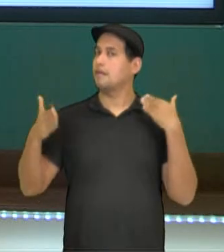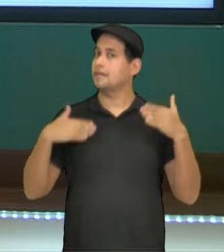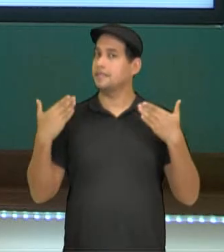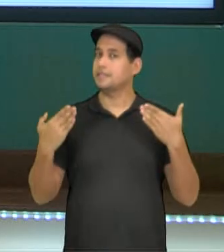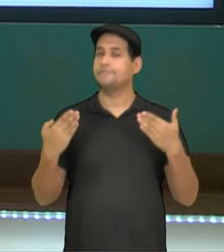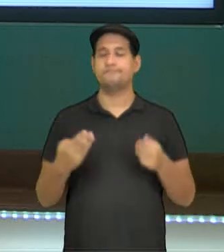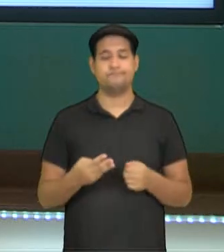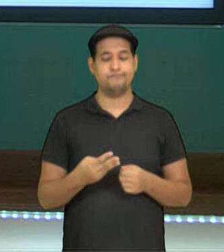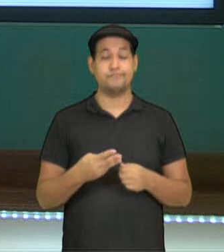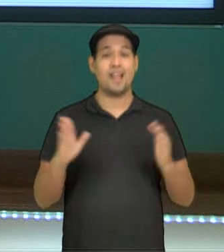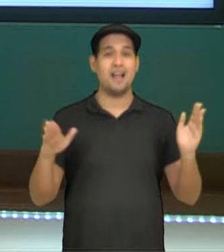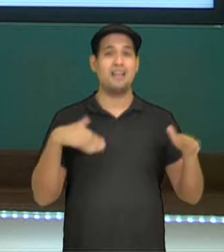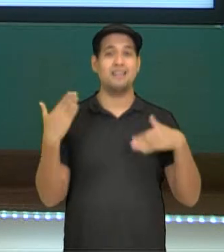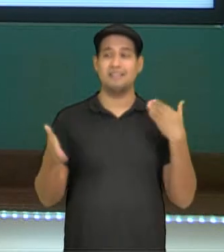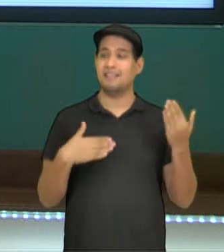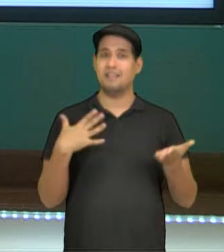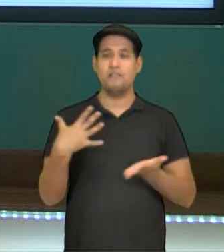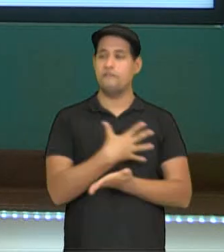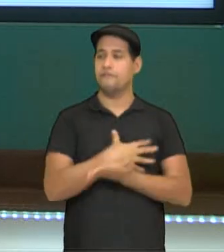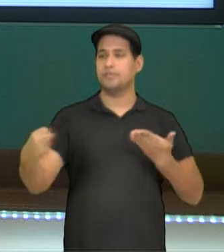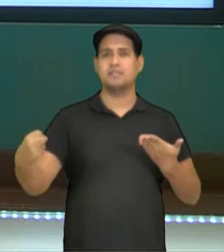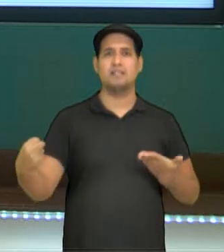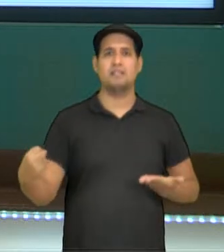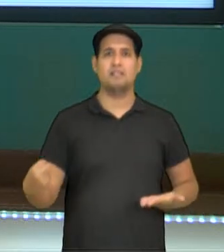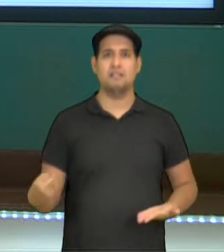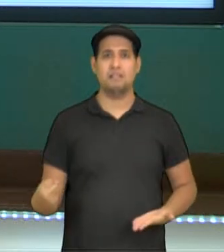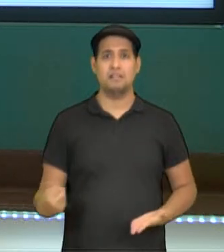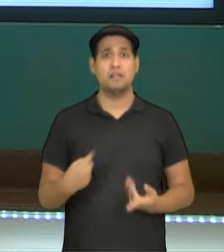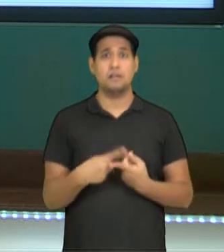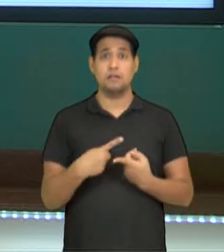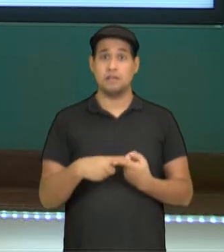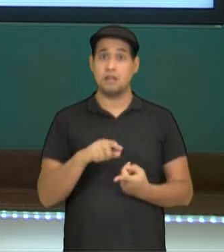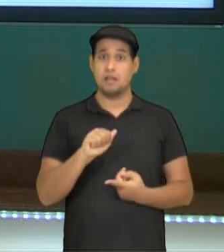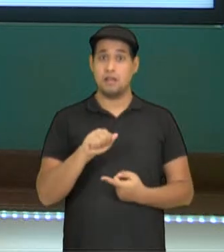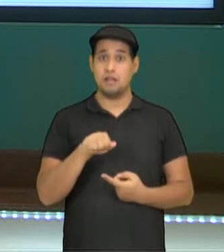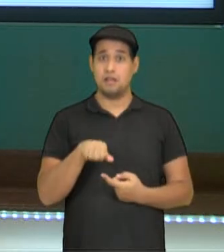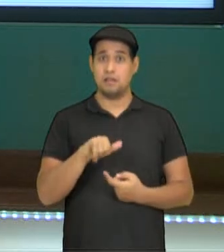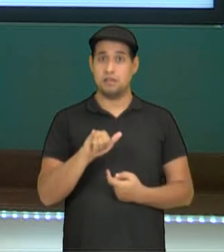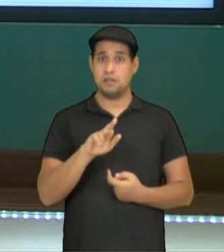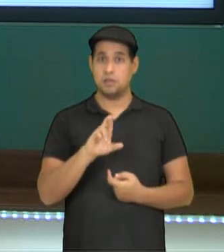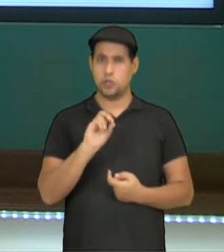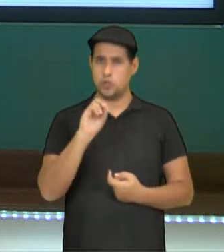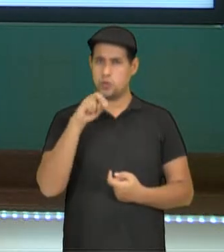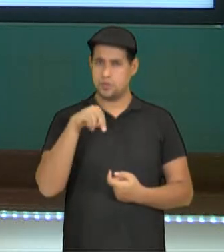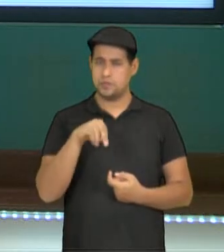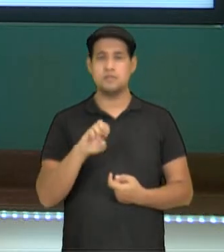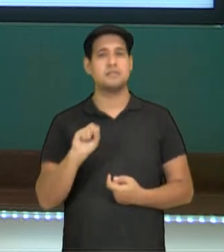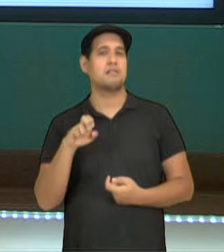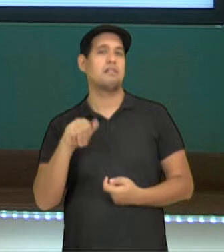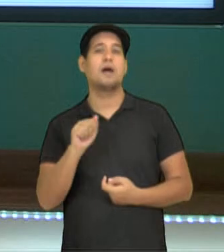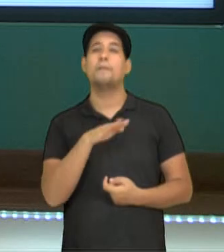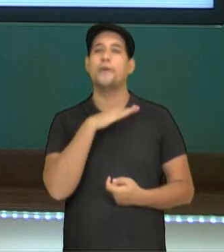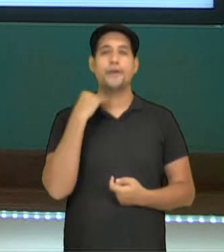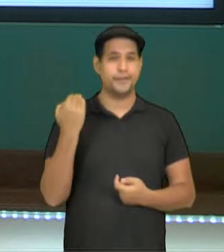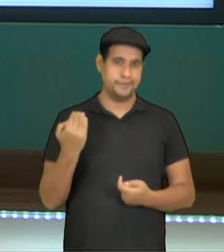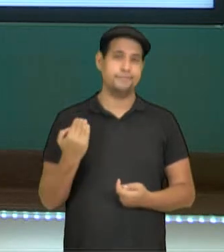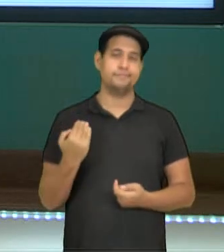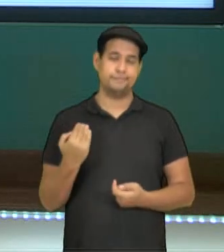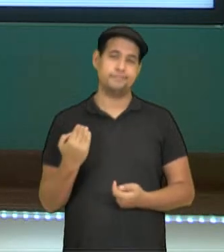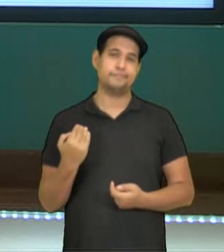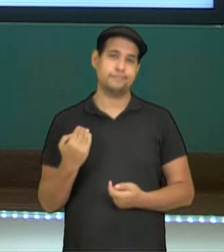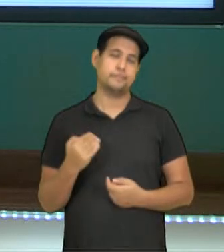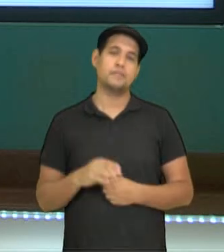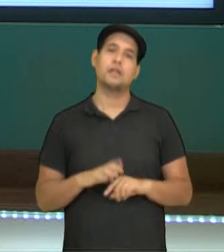foi embora. Então, quando o Ayrton Senna morreu, ele era um ídolo nacional. Ele faleceu, né, em uma prova, e